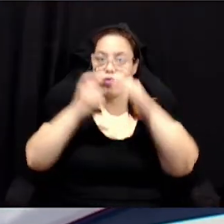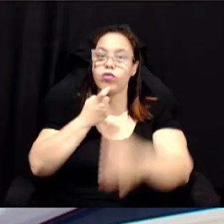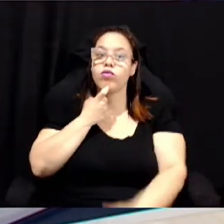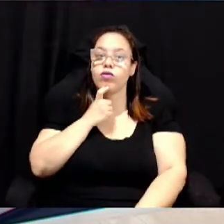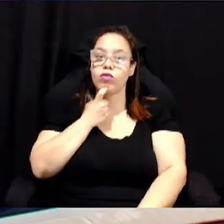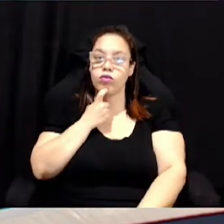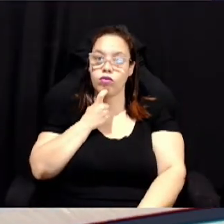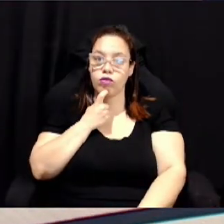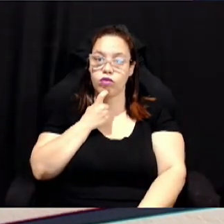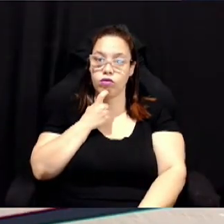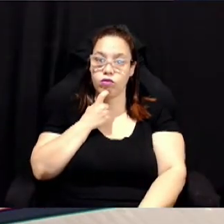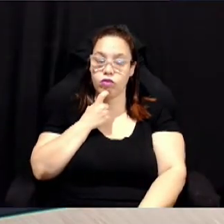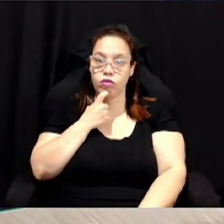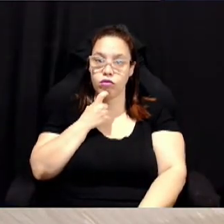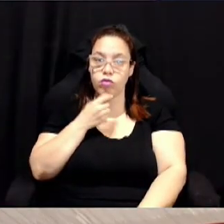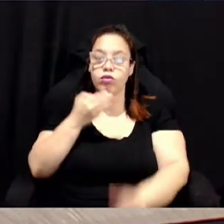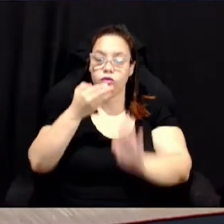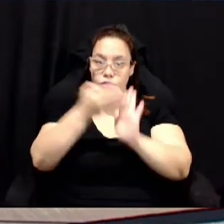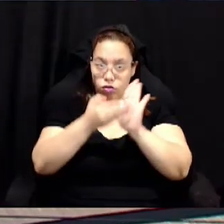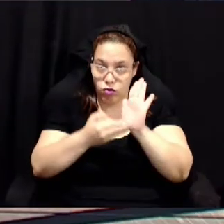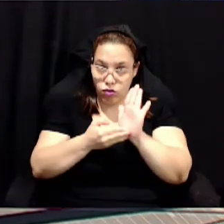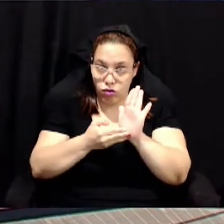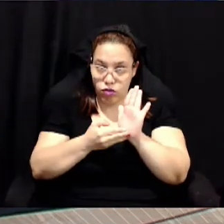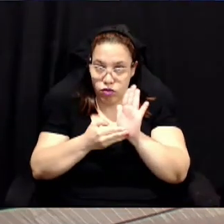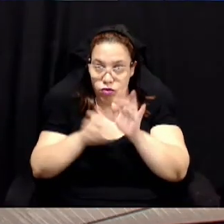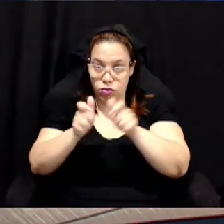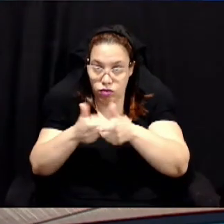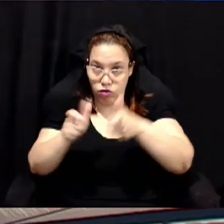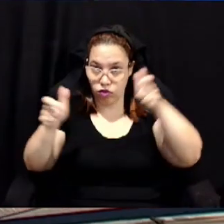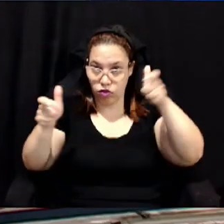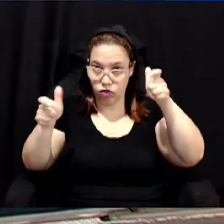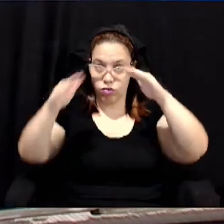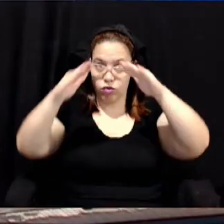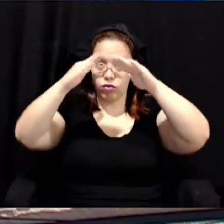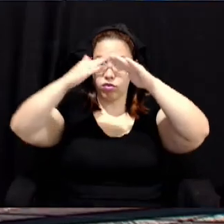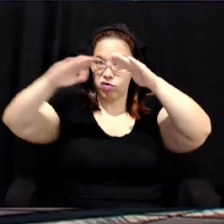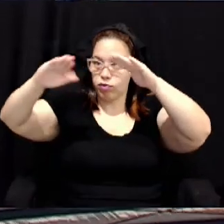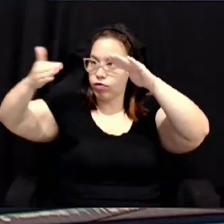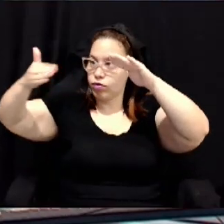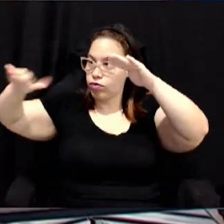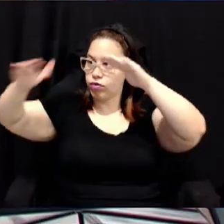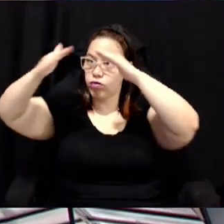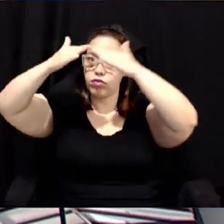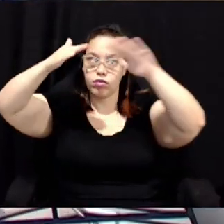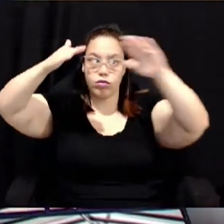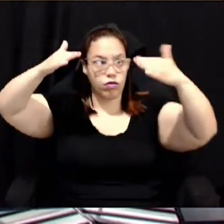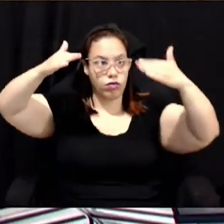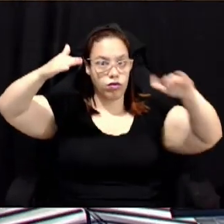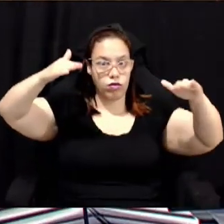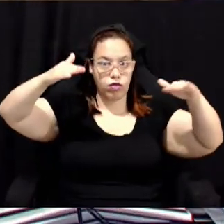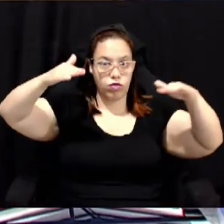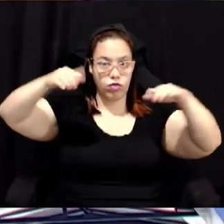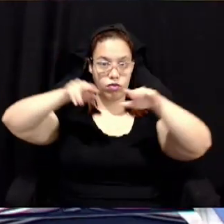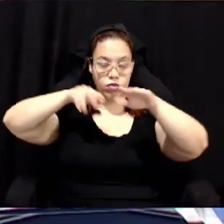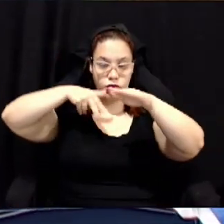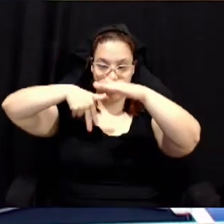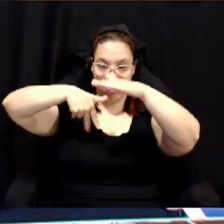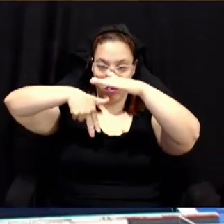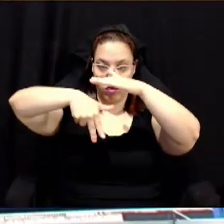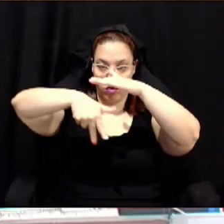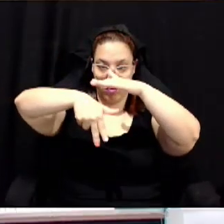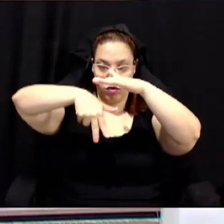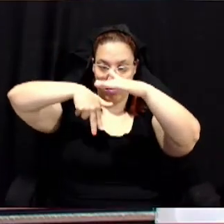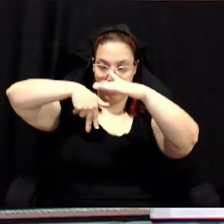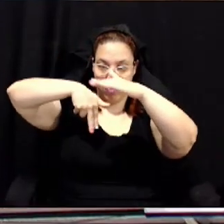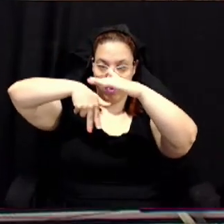As intervenções incluem a ampliação das coberturas nas plataformas e nas travessias de pedestres,